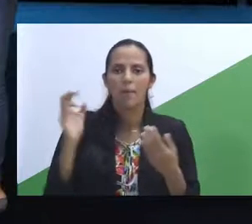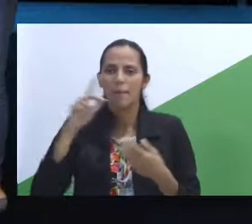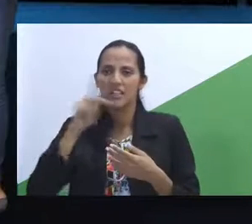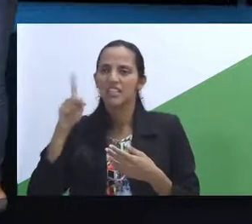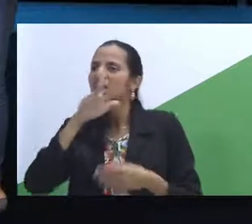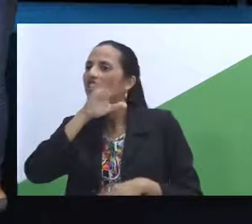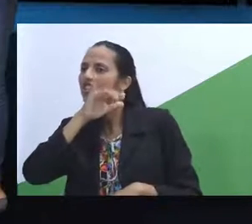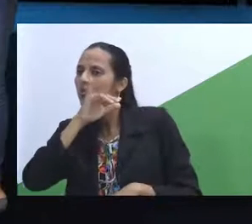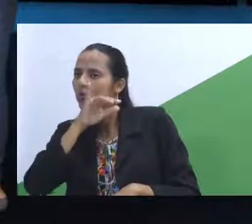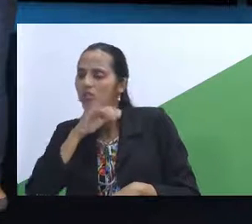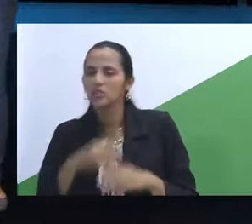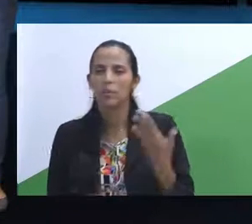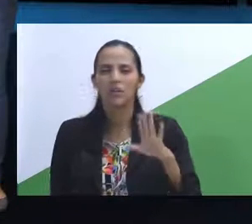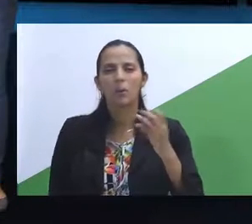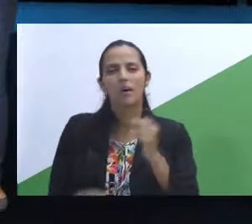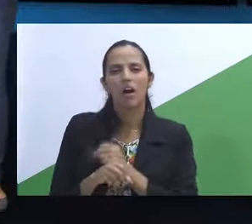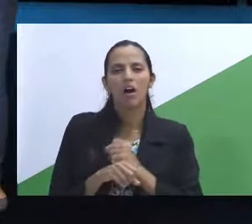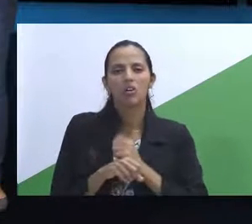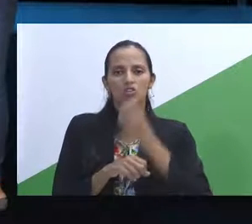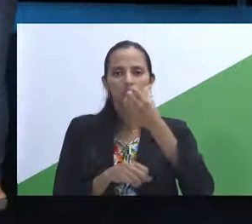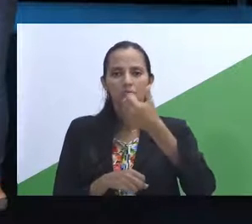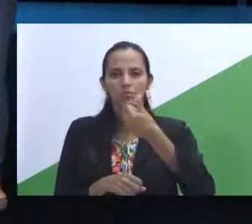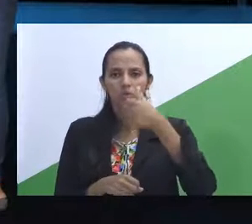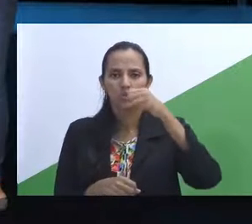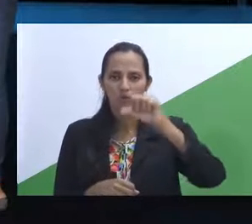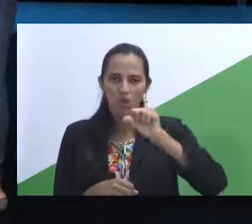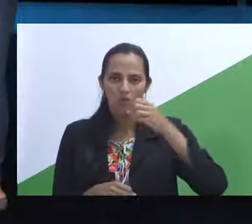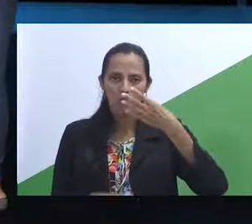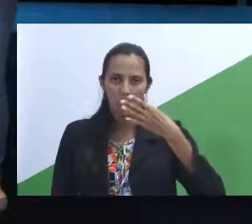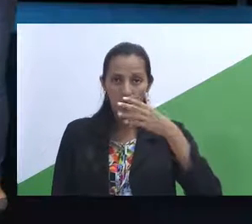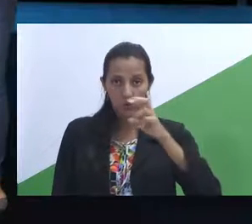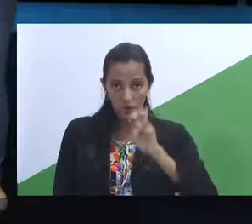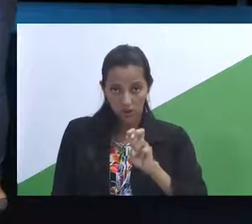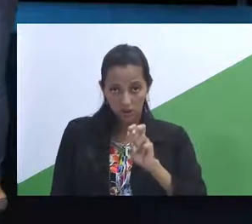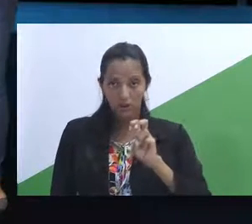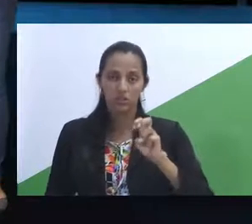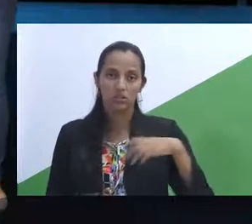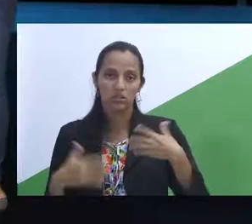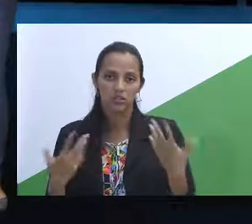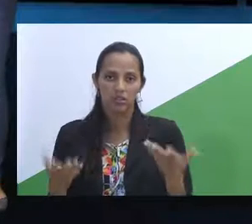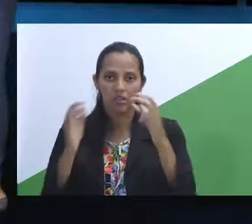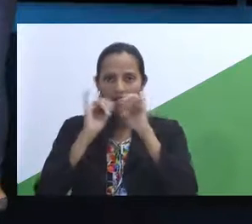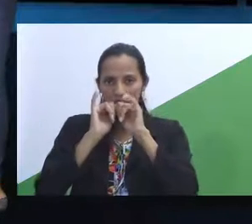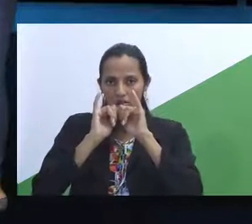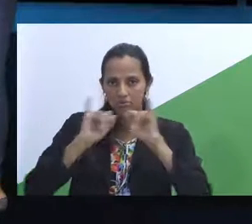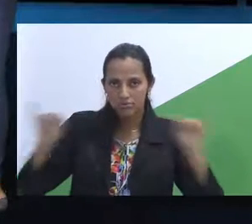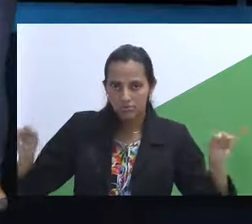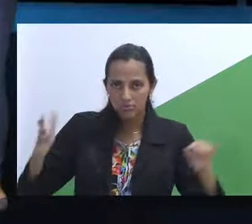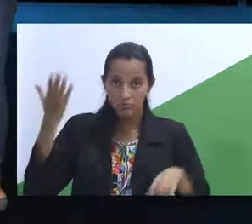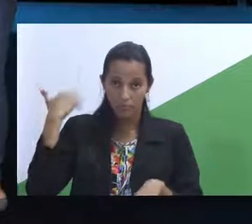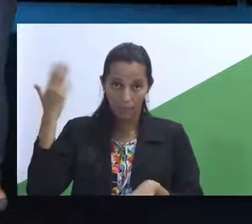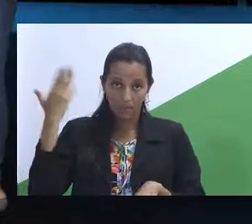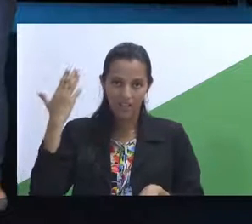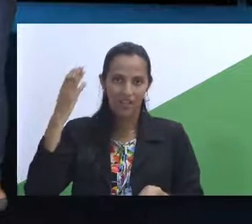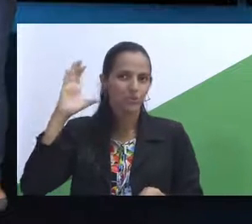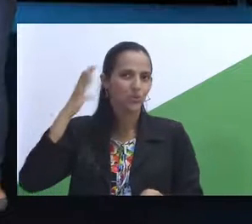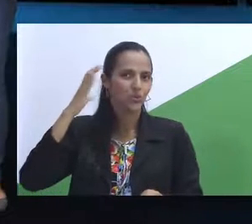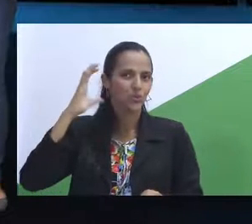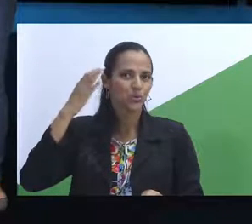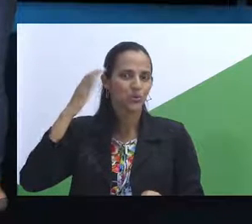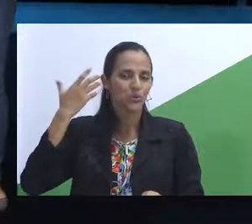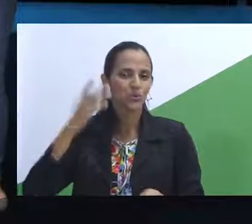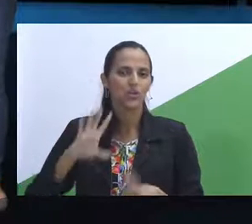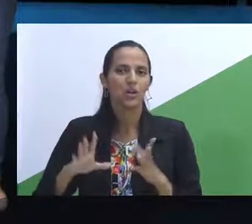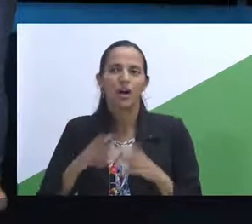dos anos 40, dos anos 45, ela começa, então, a estourar no rádio, que era o grande veículo aí, né? Que Vargas, inclusive,